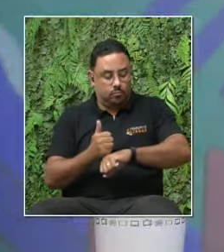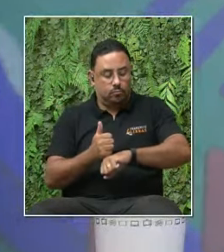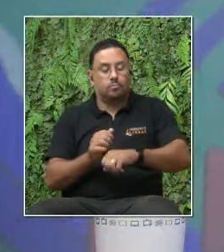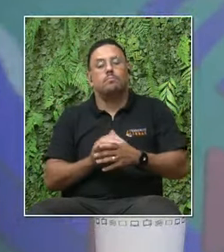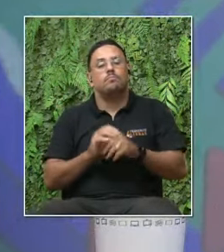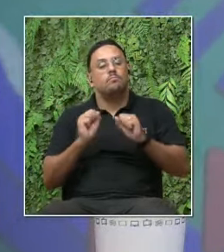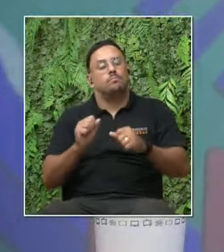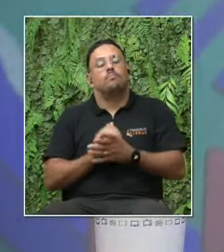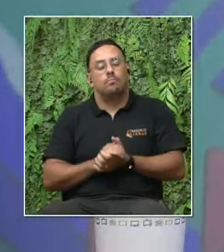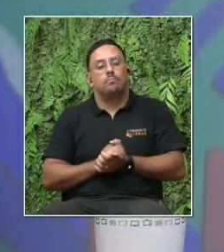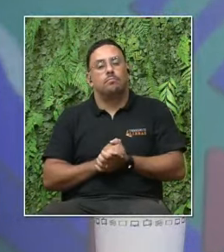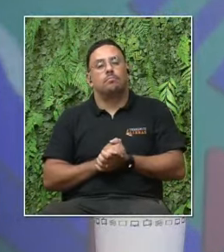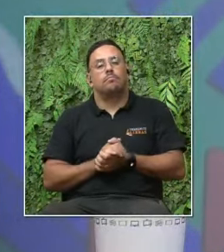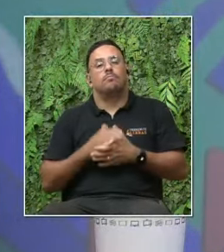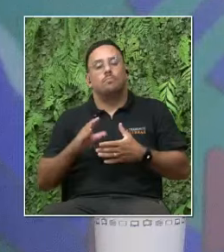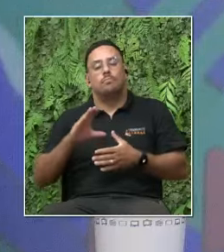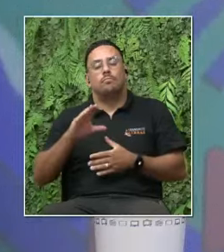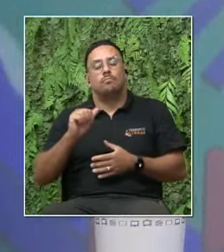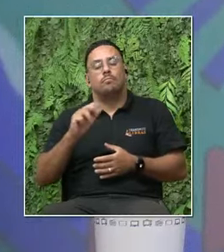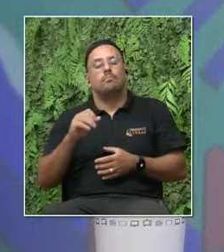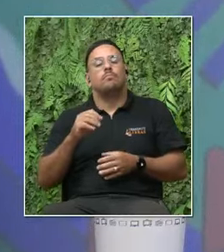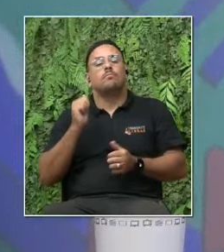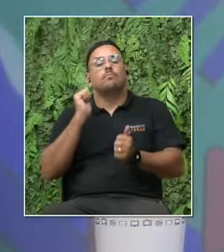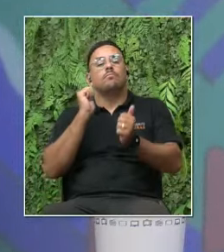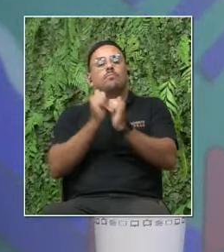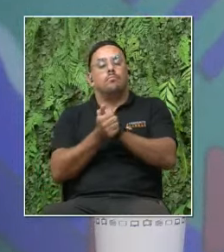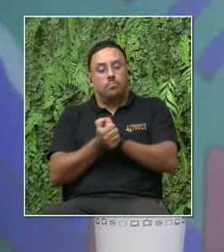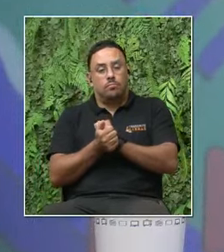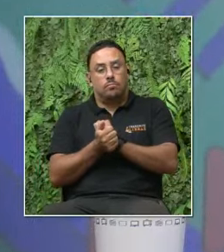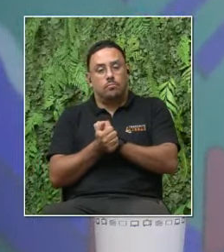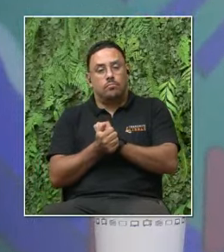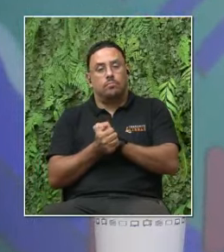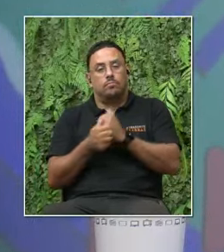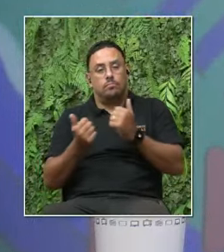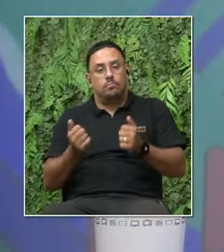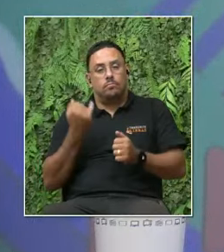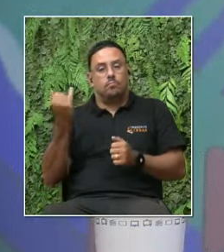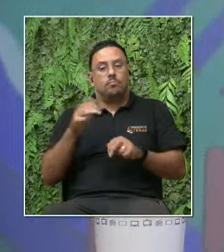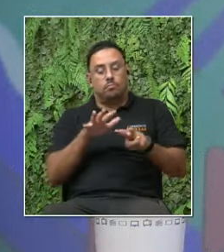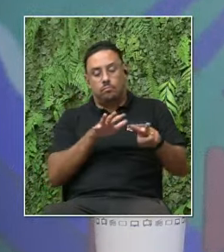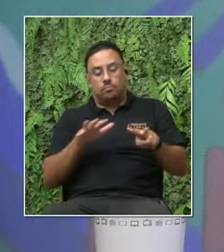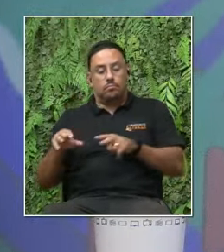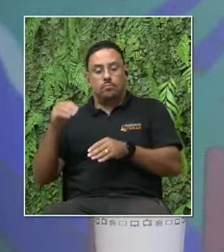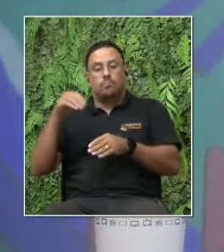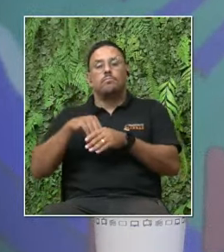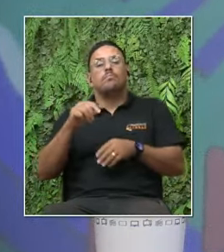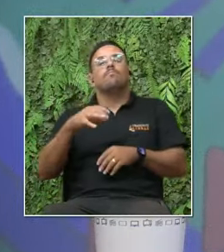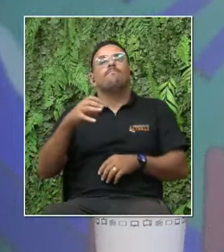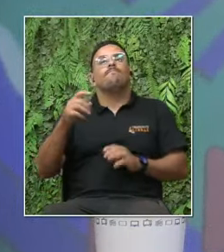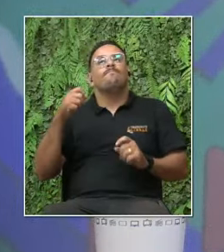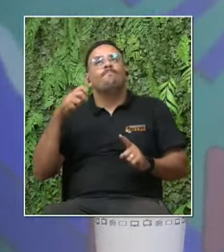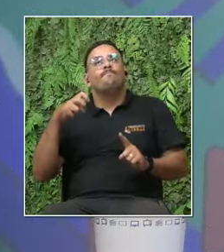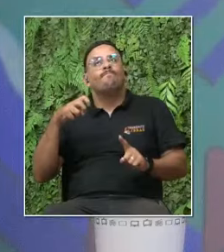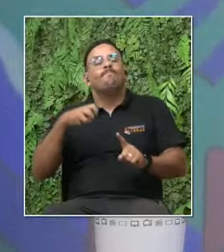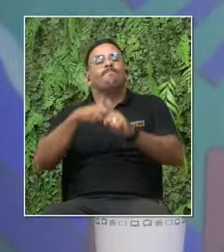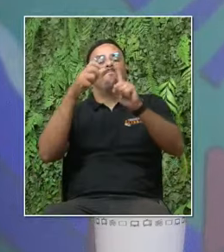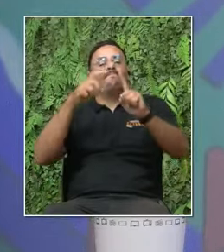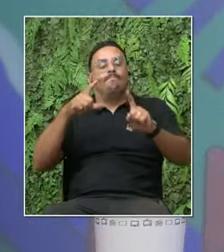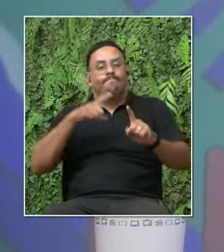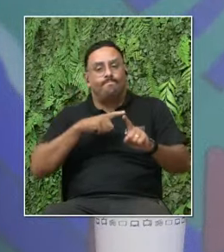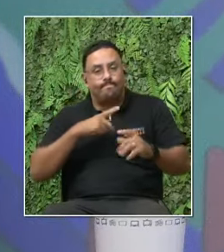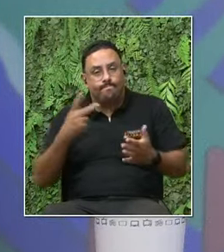campo cabido o jogo do meio da semana Qual a o impacto que você acha que ele pode ter